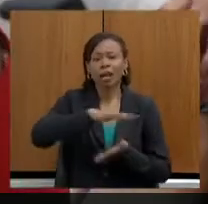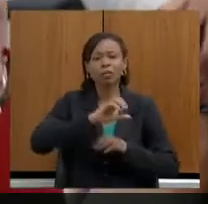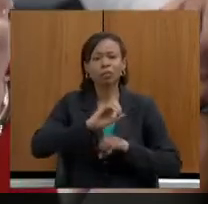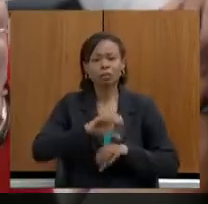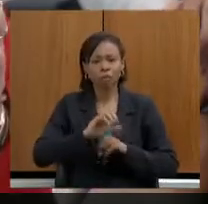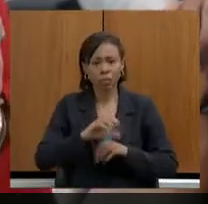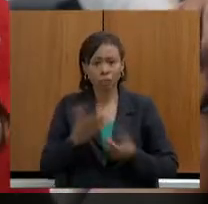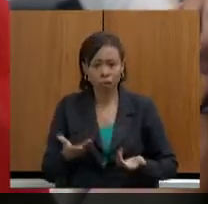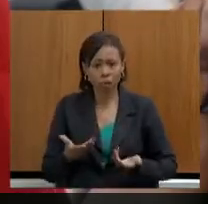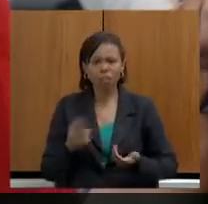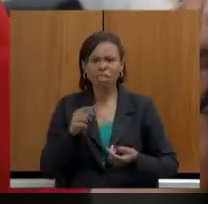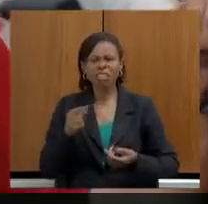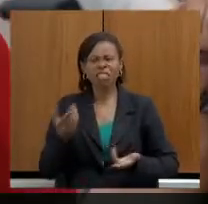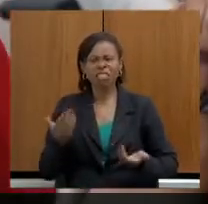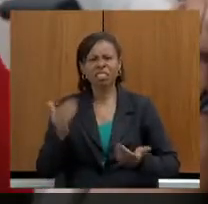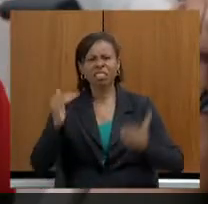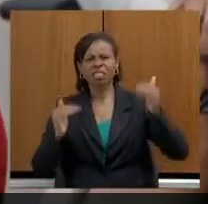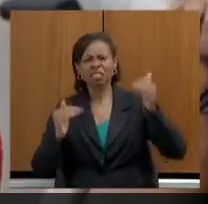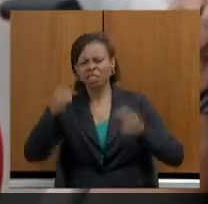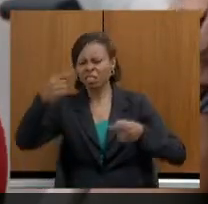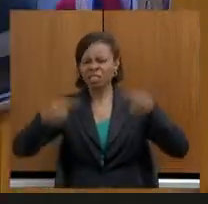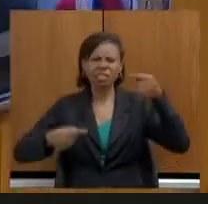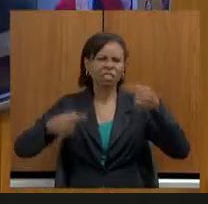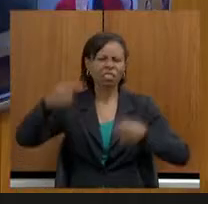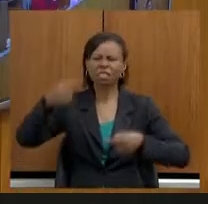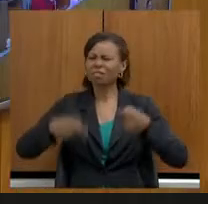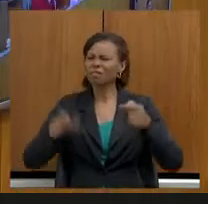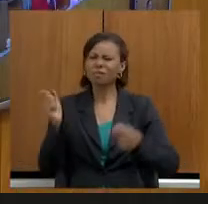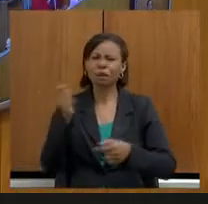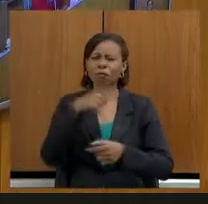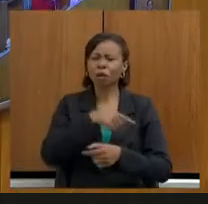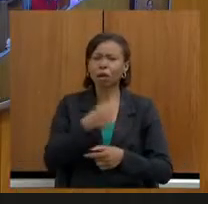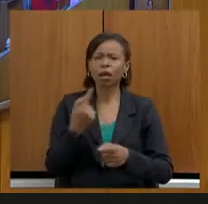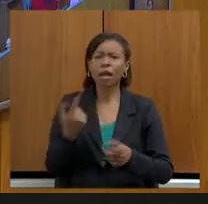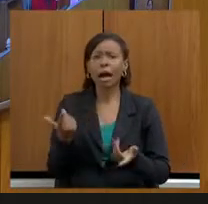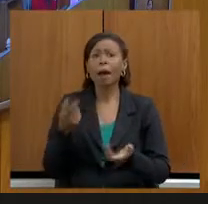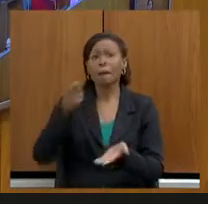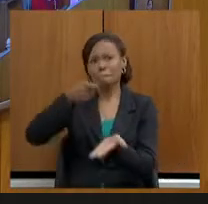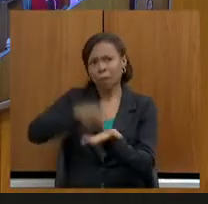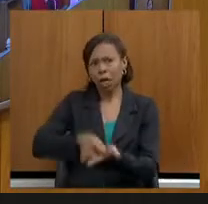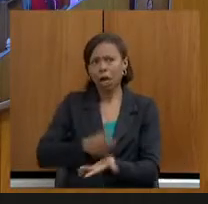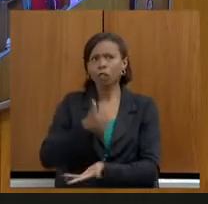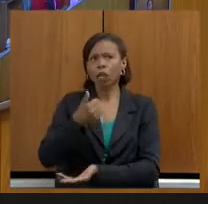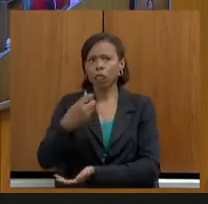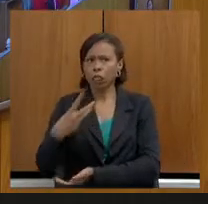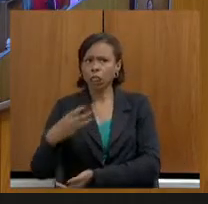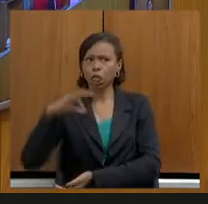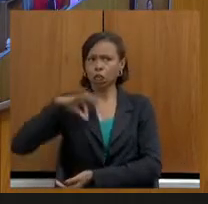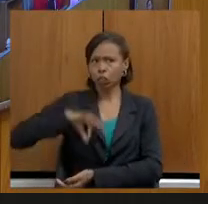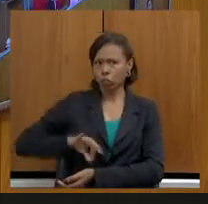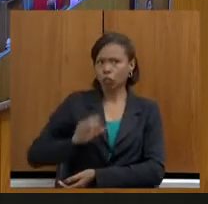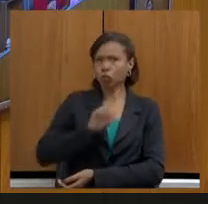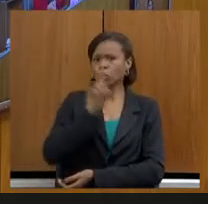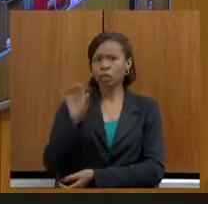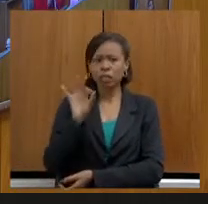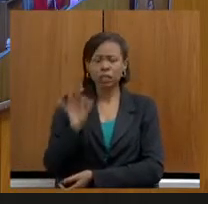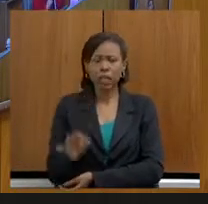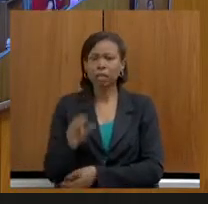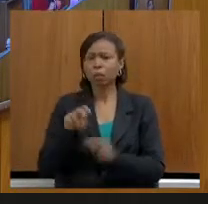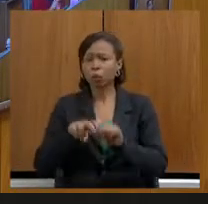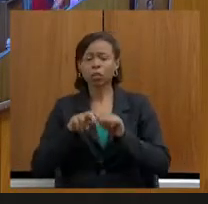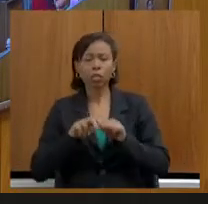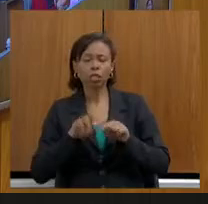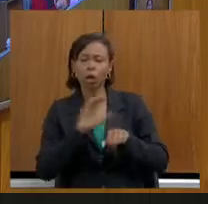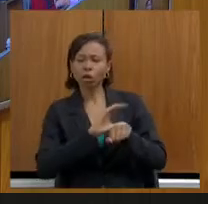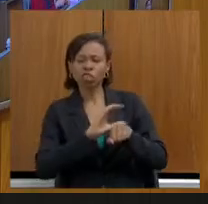essa polarização falsa que tentam colocar pagamos em dia pagamos o 13º por isso não vamos cumprir a constituição do estado